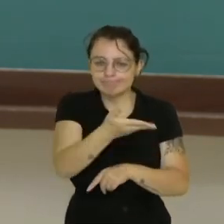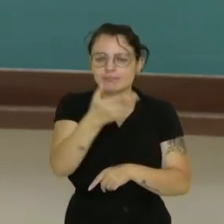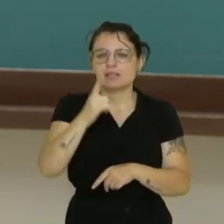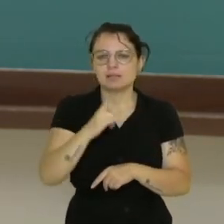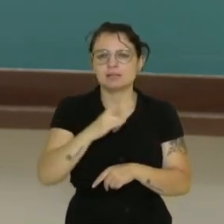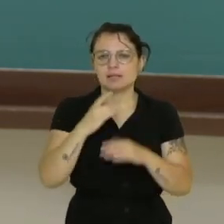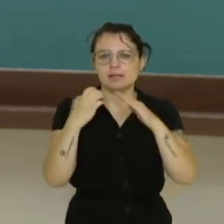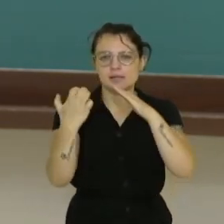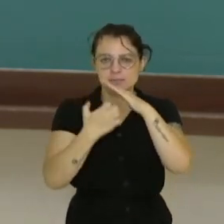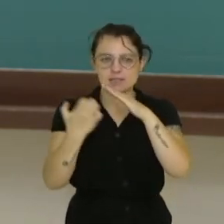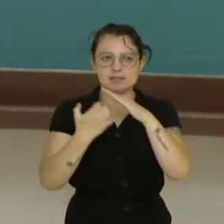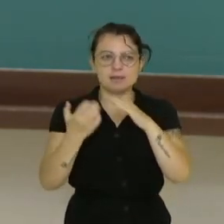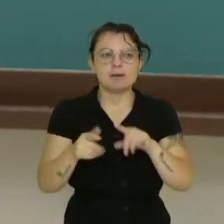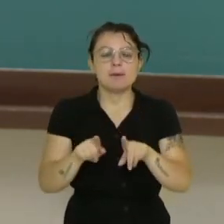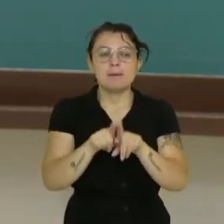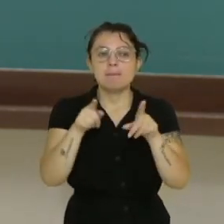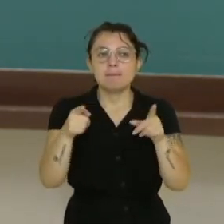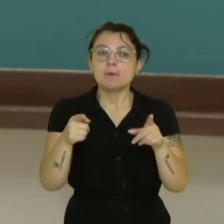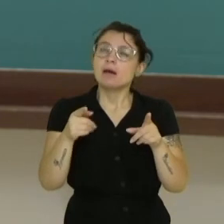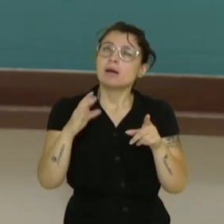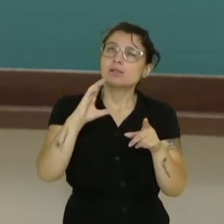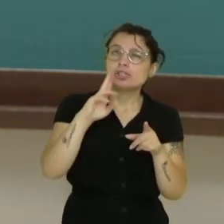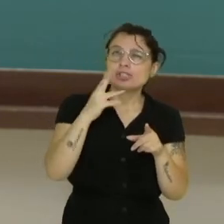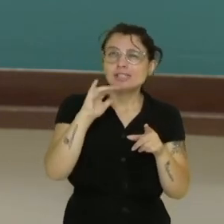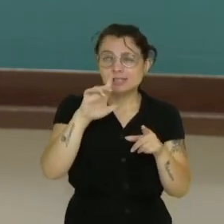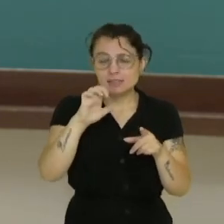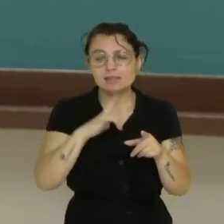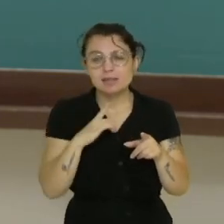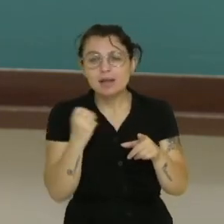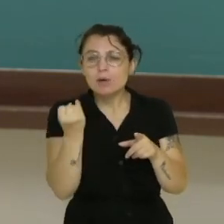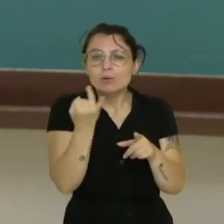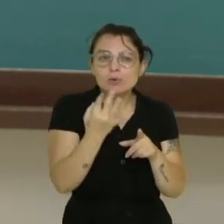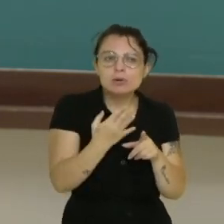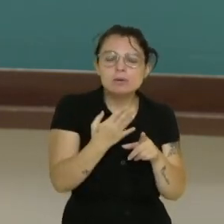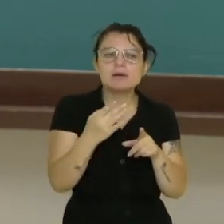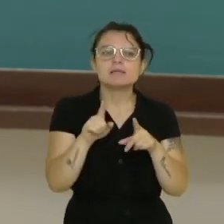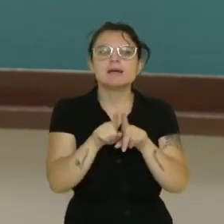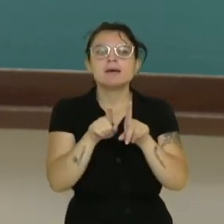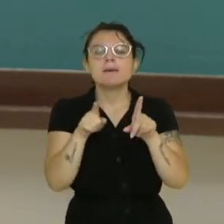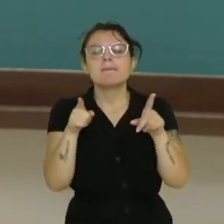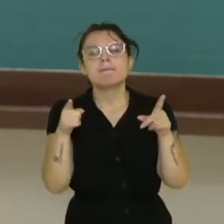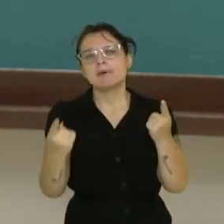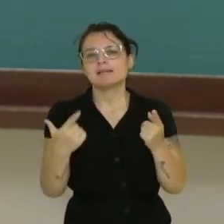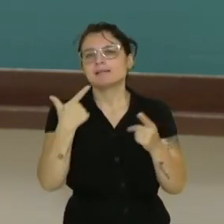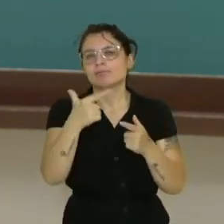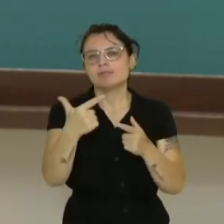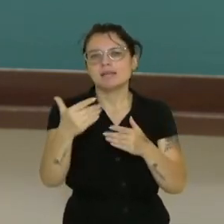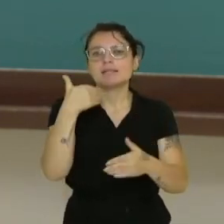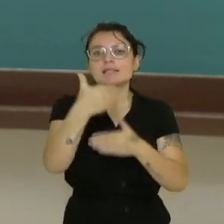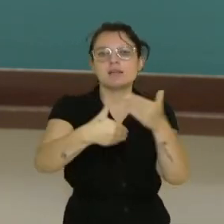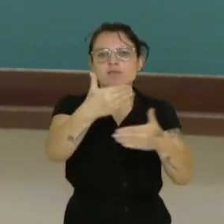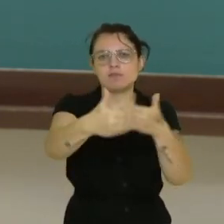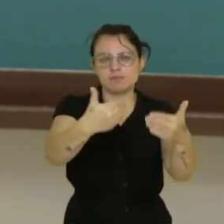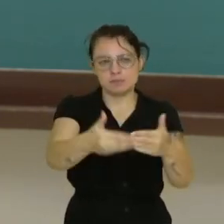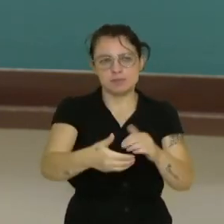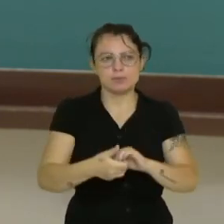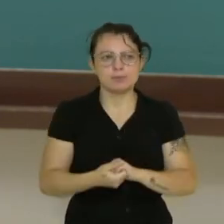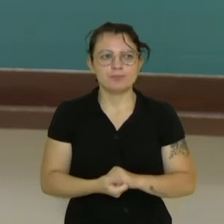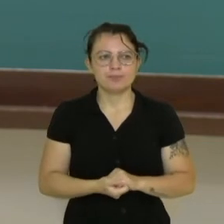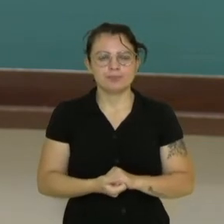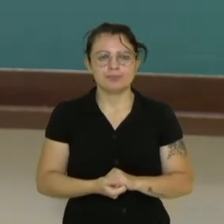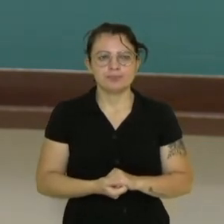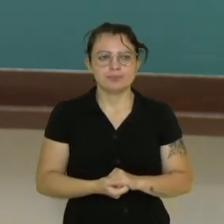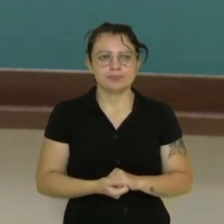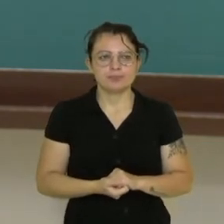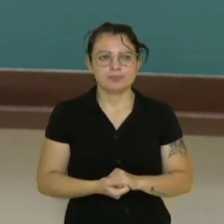por mais que eles não tenham uma indústria tão desenvolvida, mas eles acabam apresentando relações econômicas